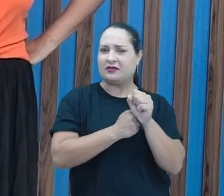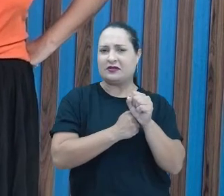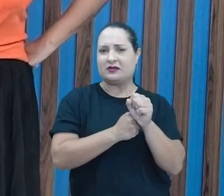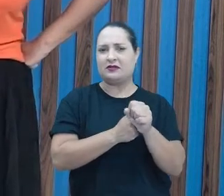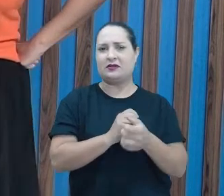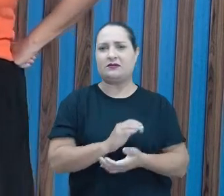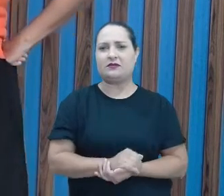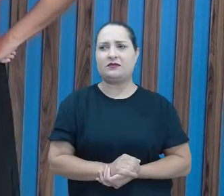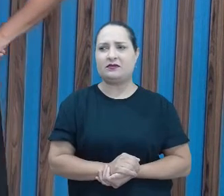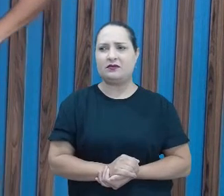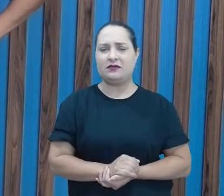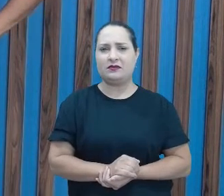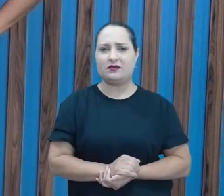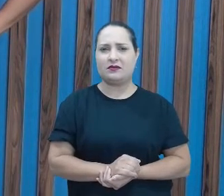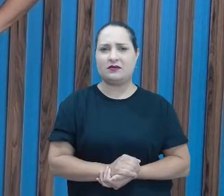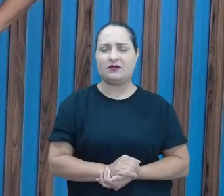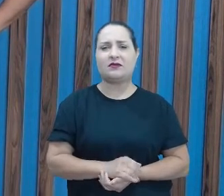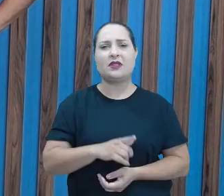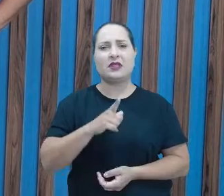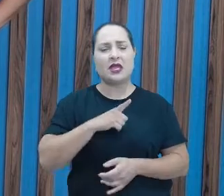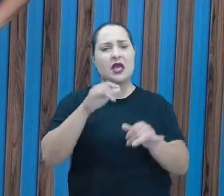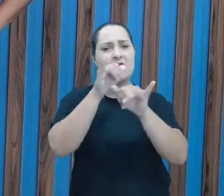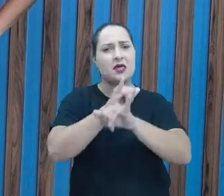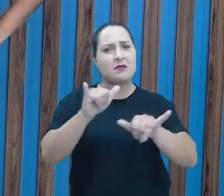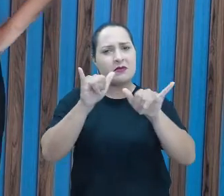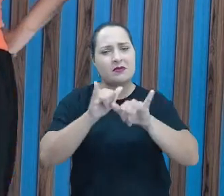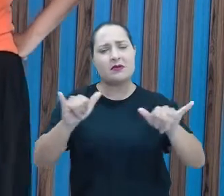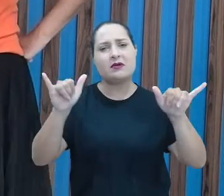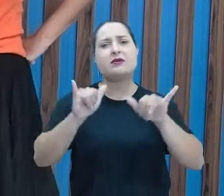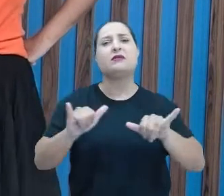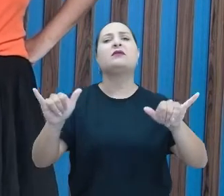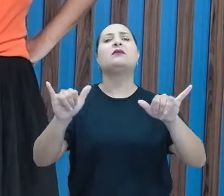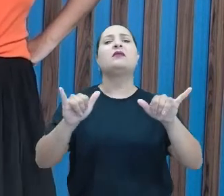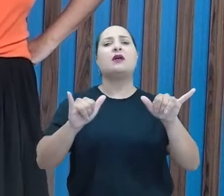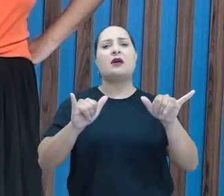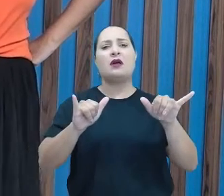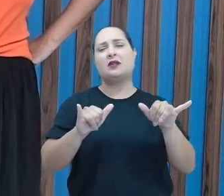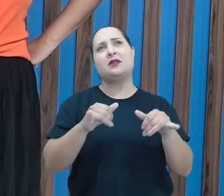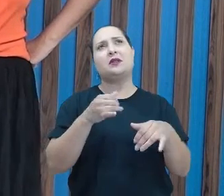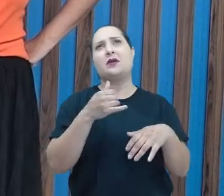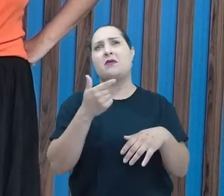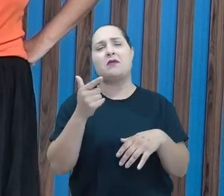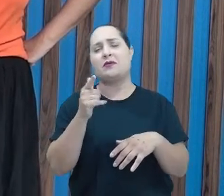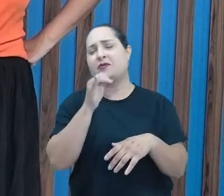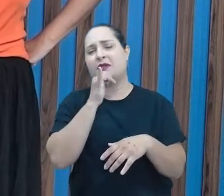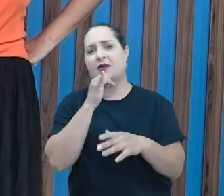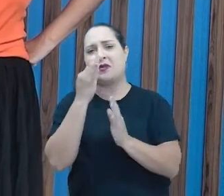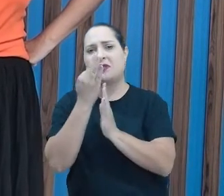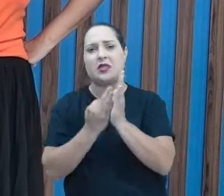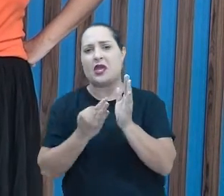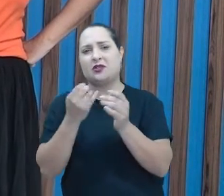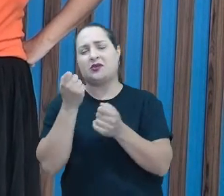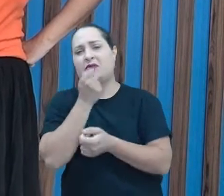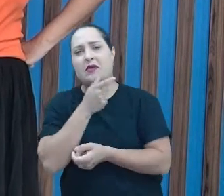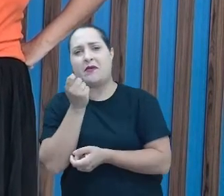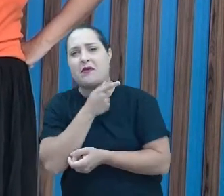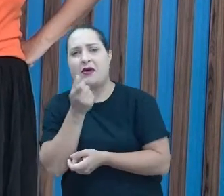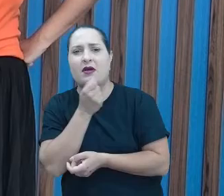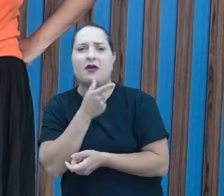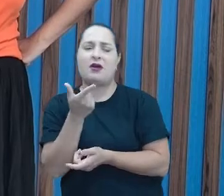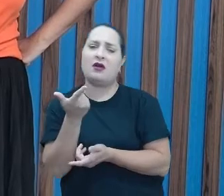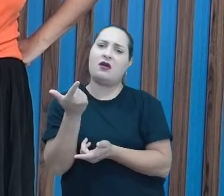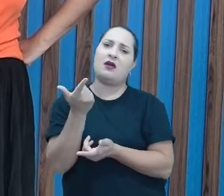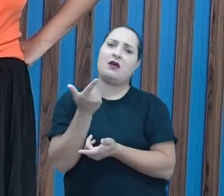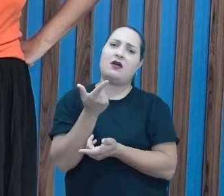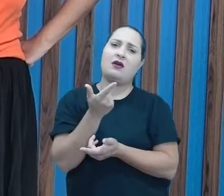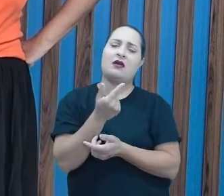reforçado, tanto na publicidade como em outros textos. Por exemplo, textos de humor, como em piadas, como